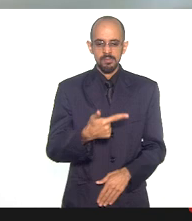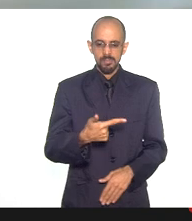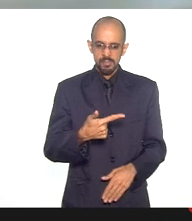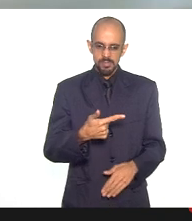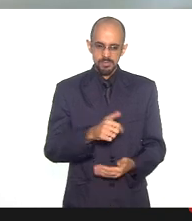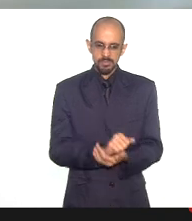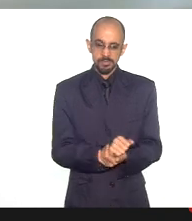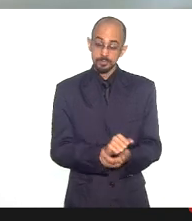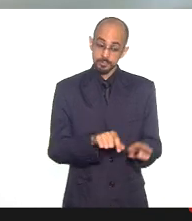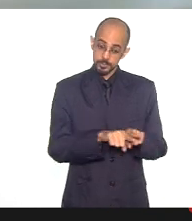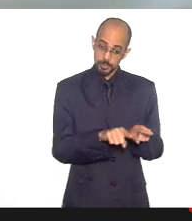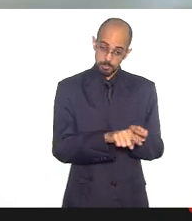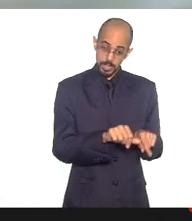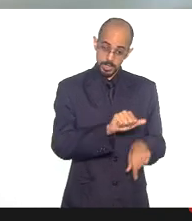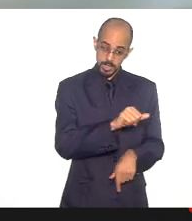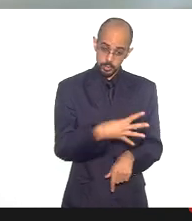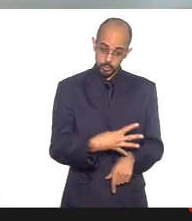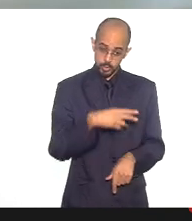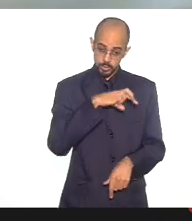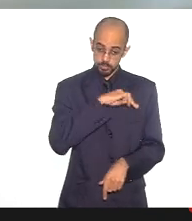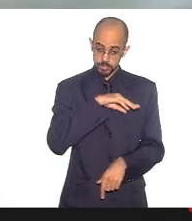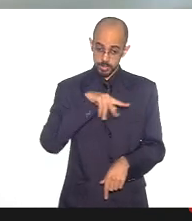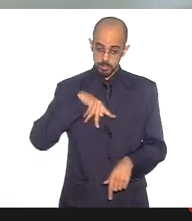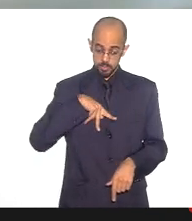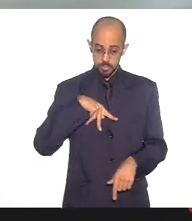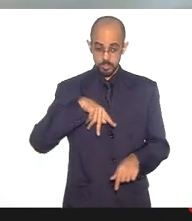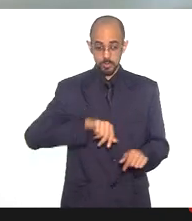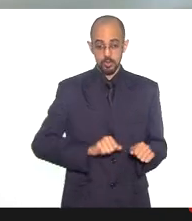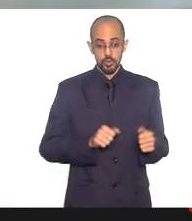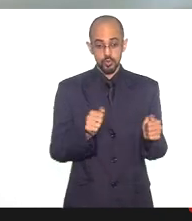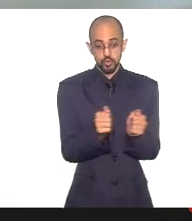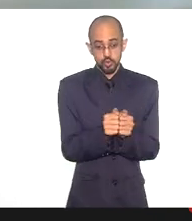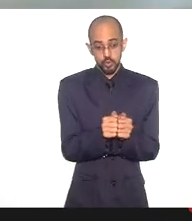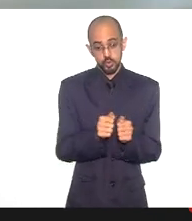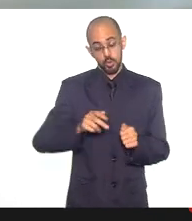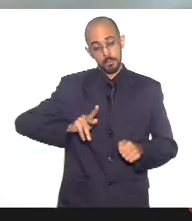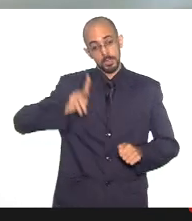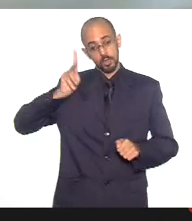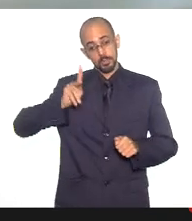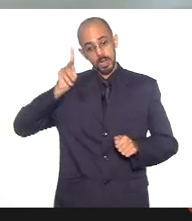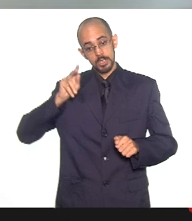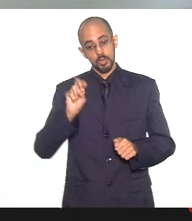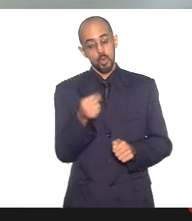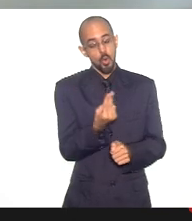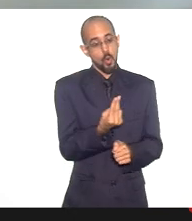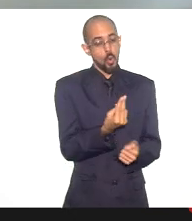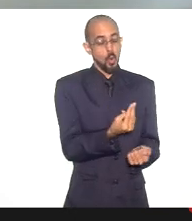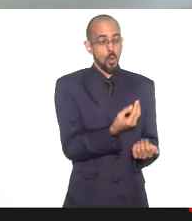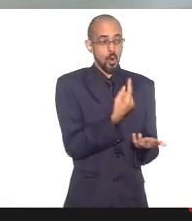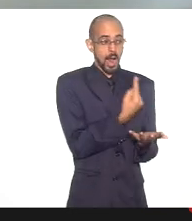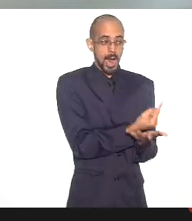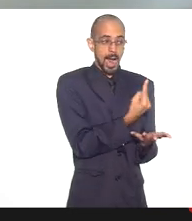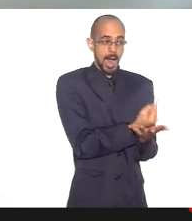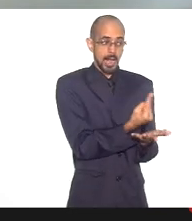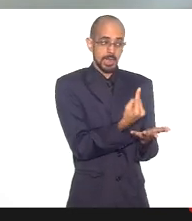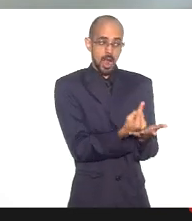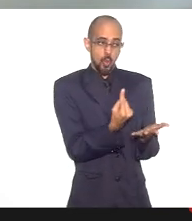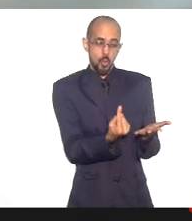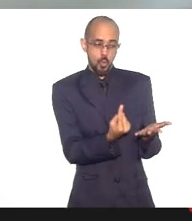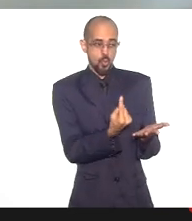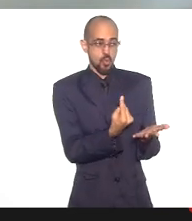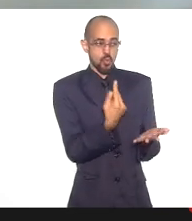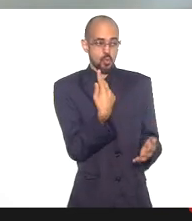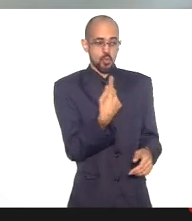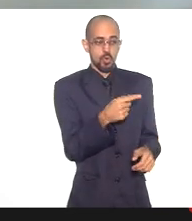em conjunto com a Petrobras, ou cada uma de per si promove